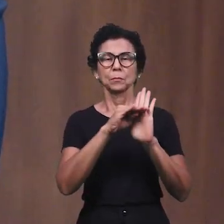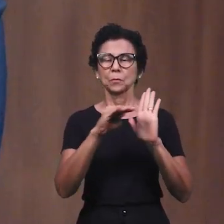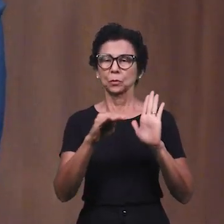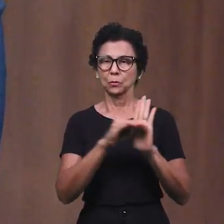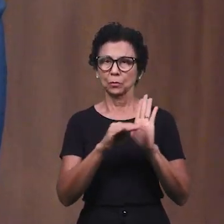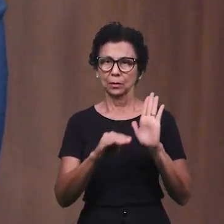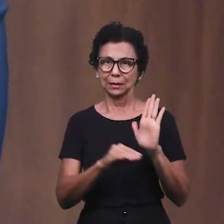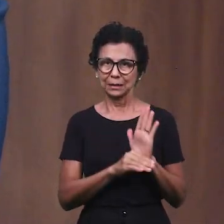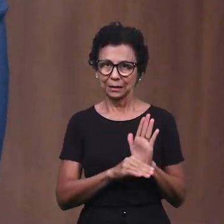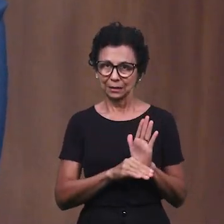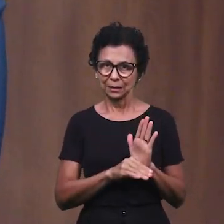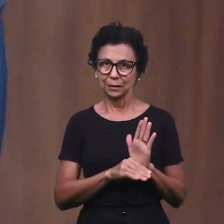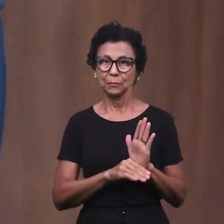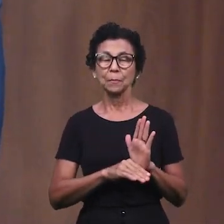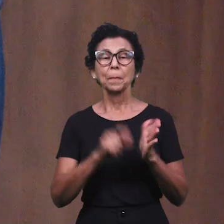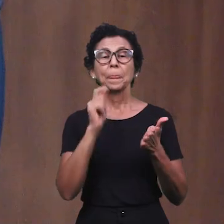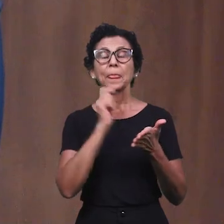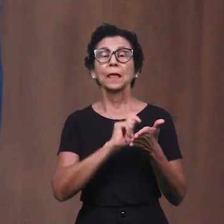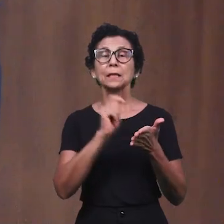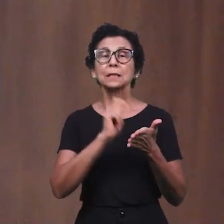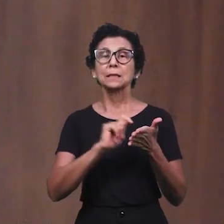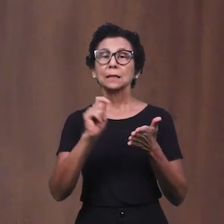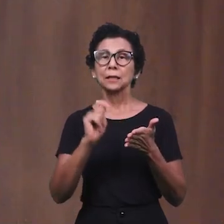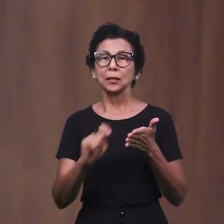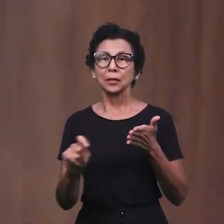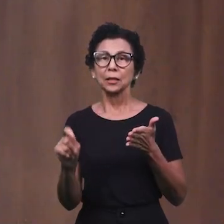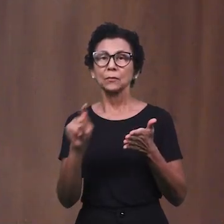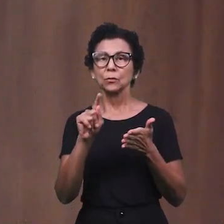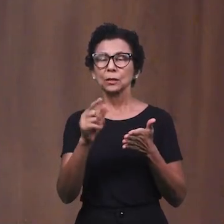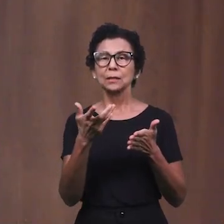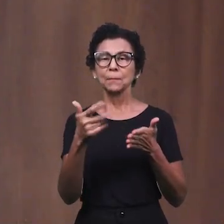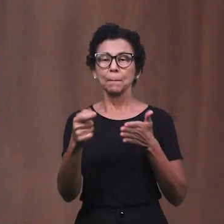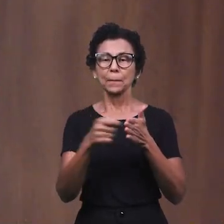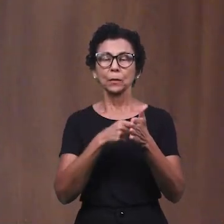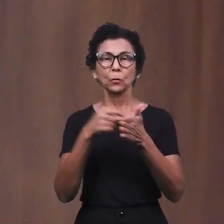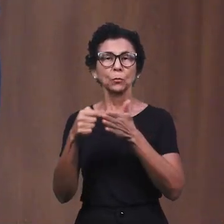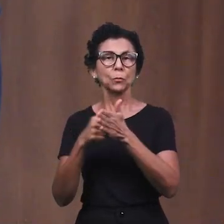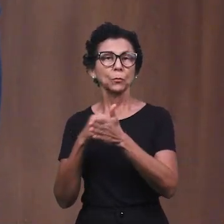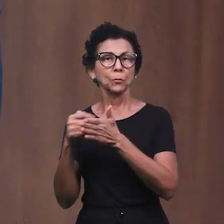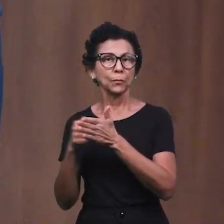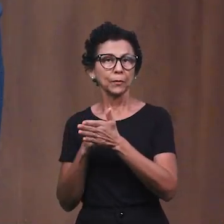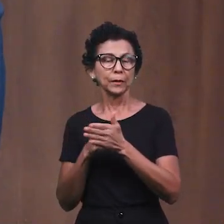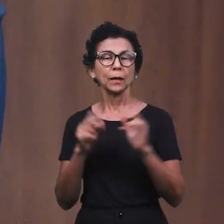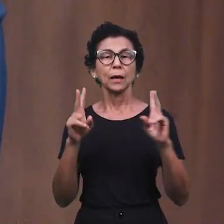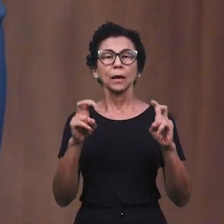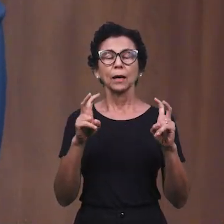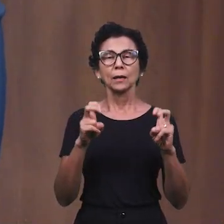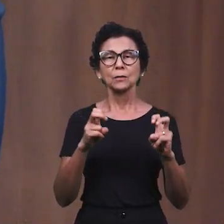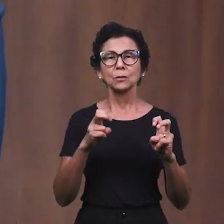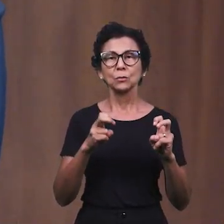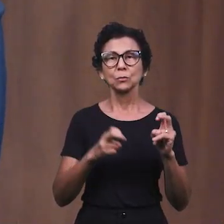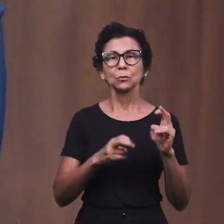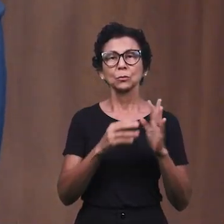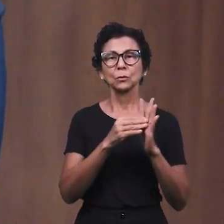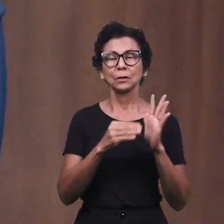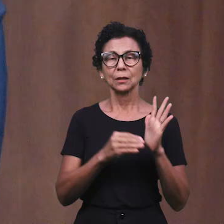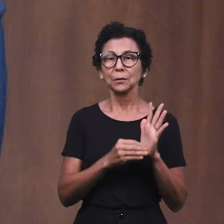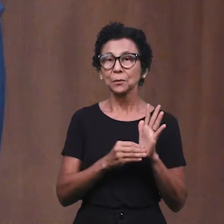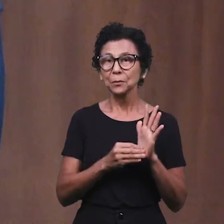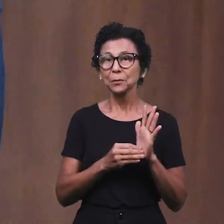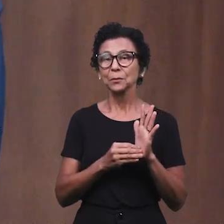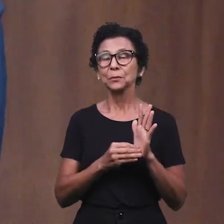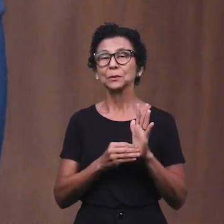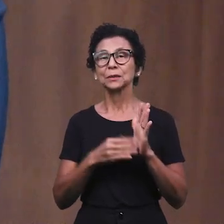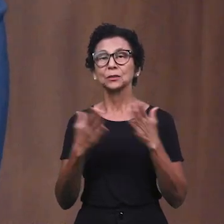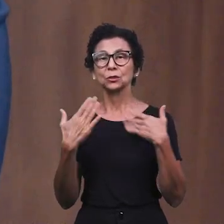nossos programas. Escrevam para a gente as perguntas que vocês têm, os assuntos que vocês gostariam que